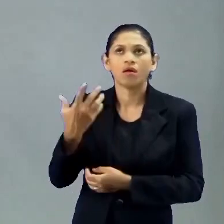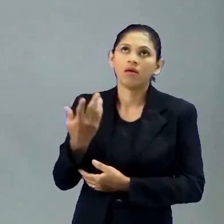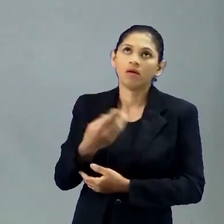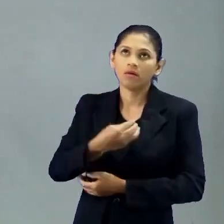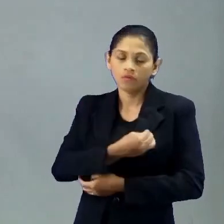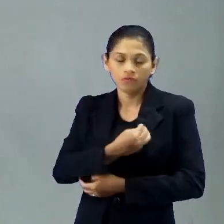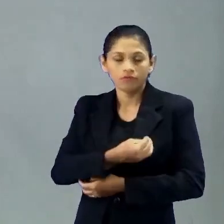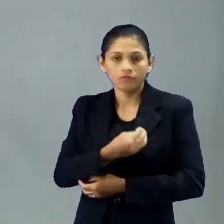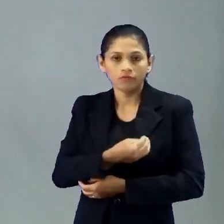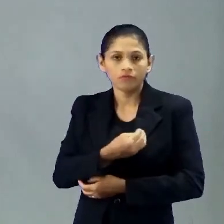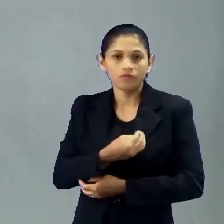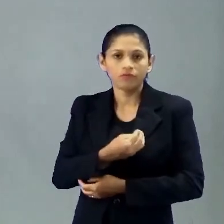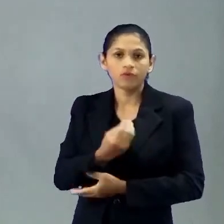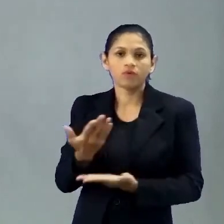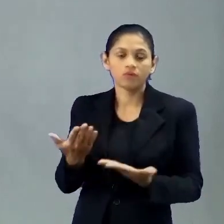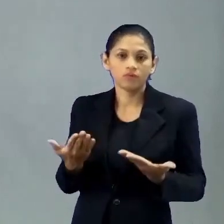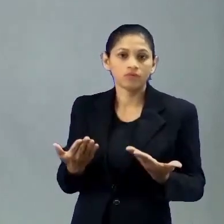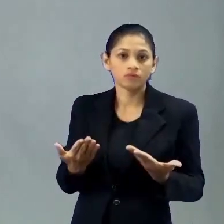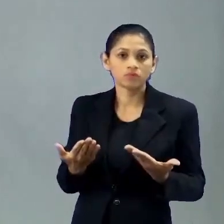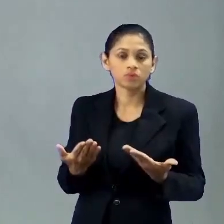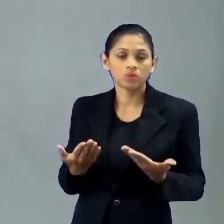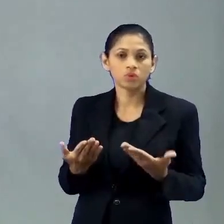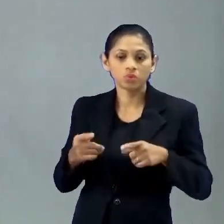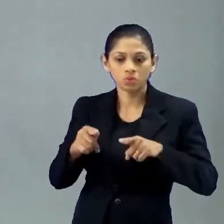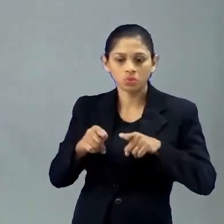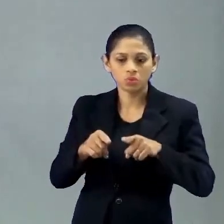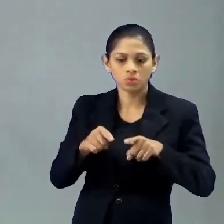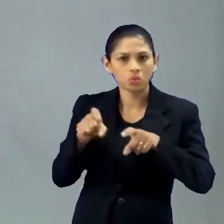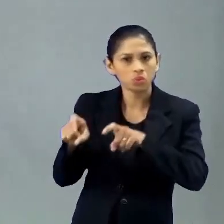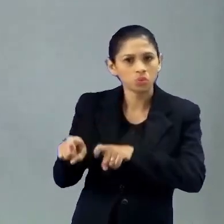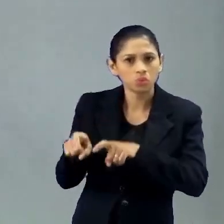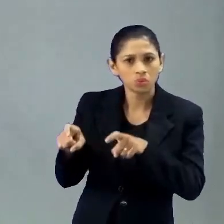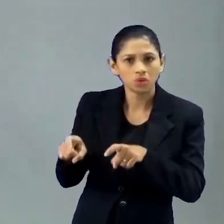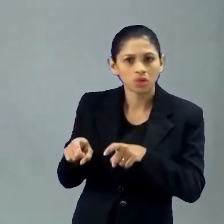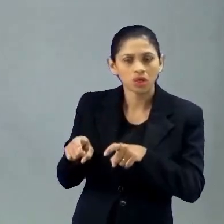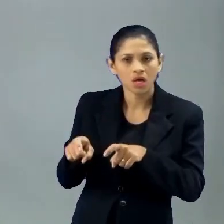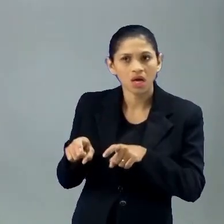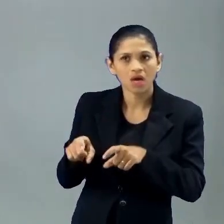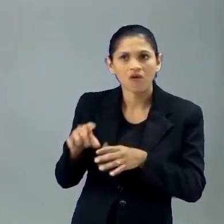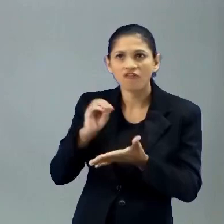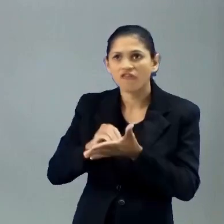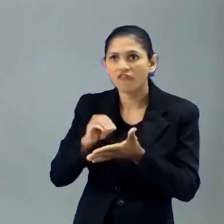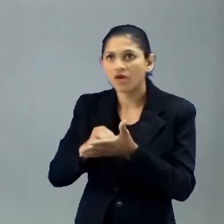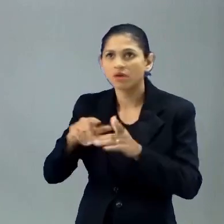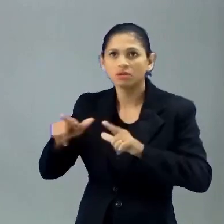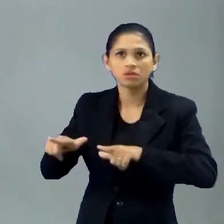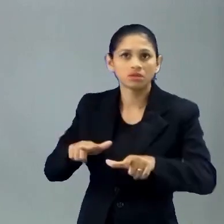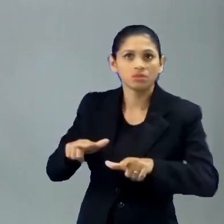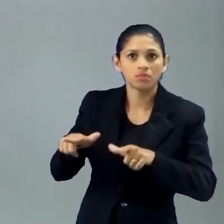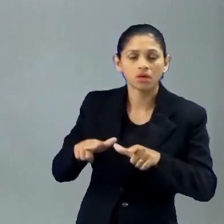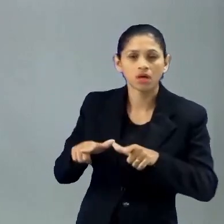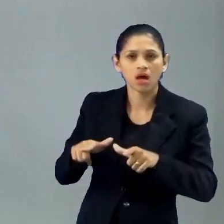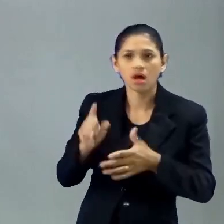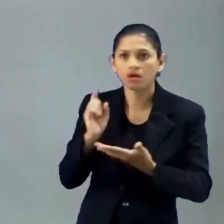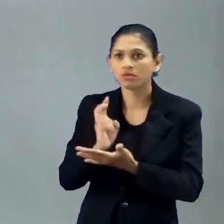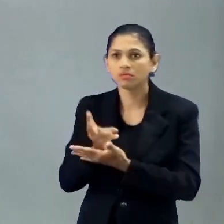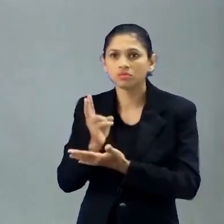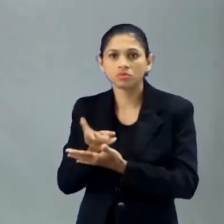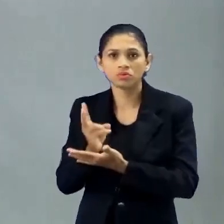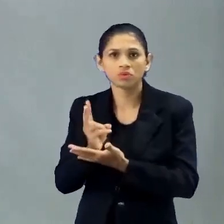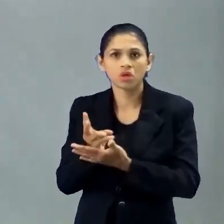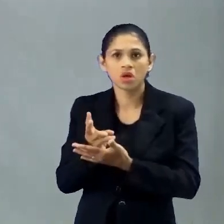no espaço rural que eu vou estar desempregado, que produtivamente falando eu vou estar inativo, passando pelas